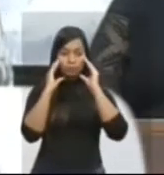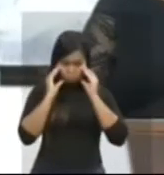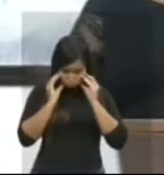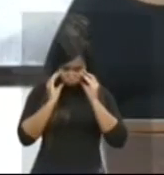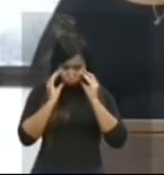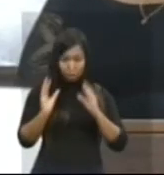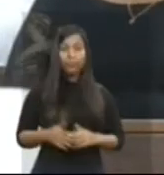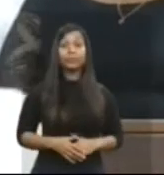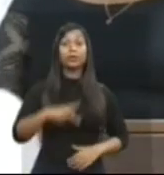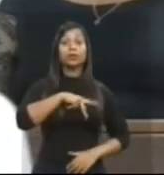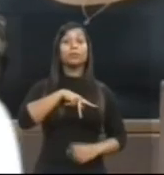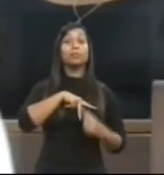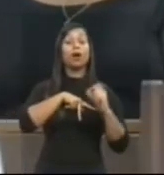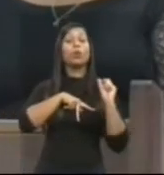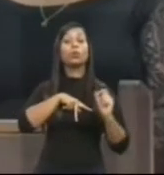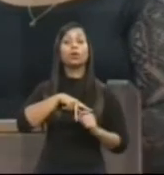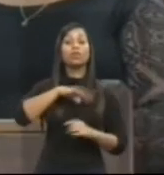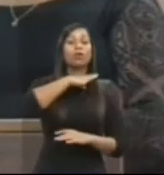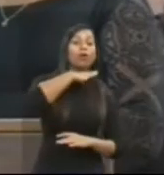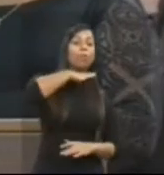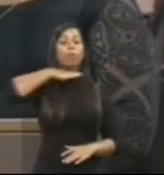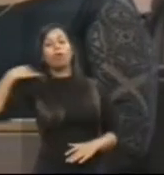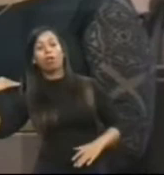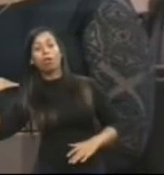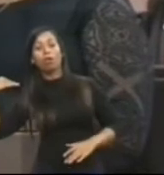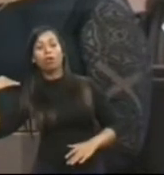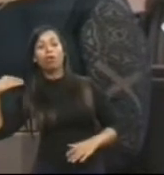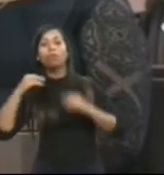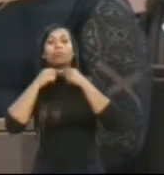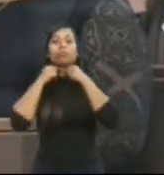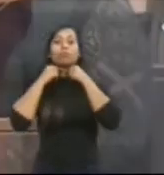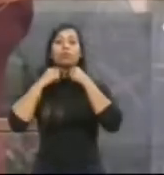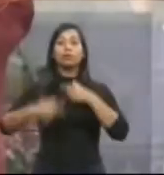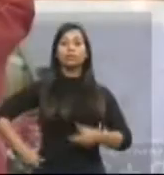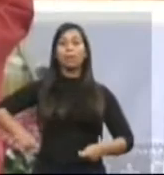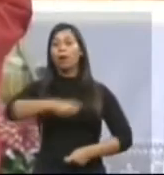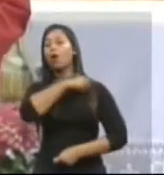São Paulo foi, ó, decapitado pela espada.